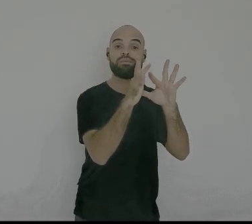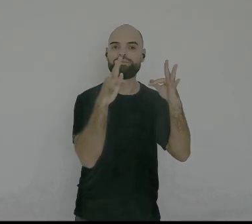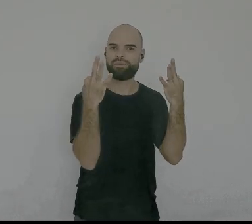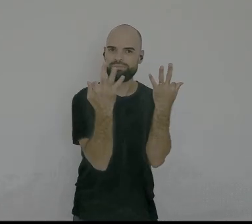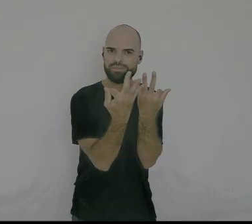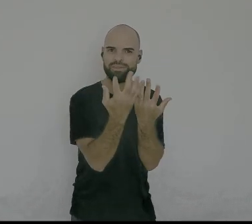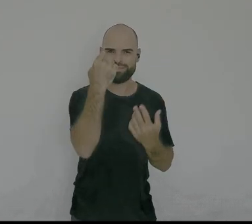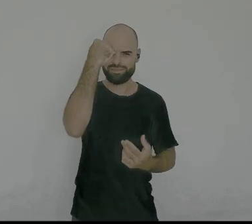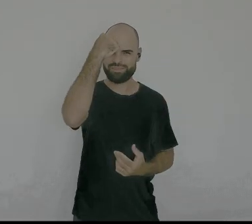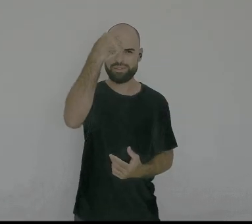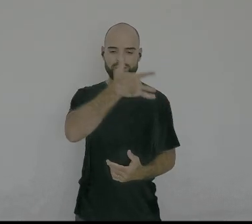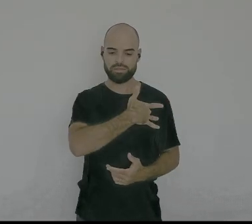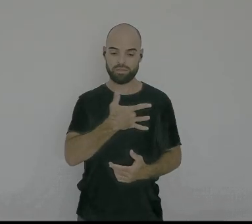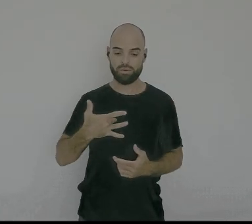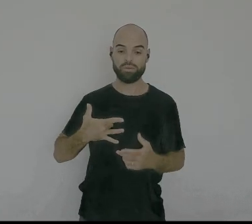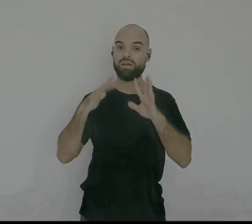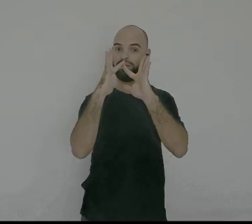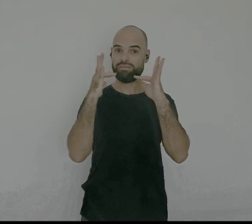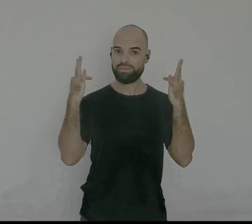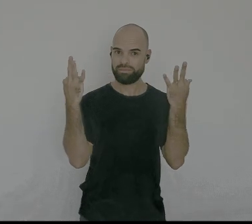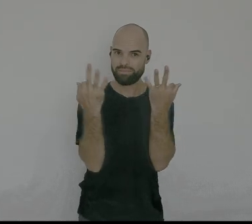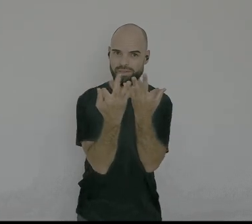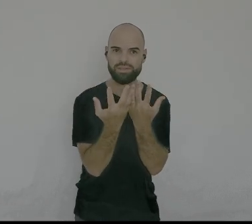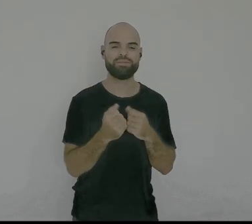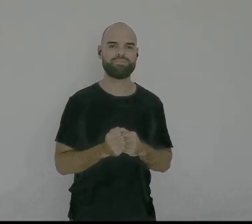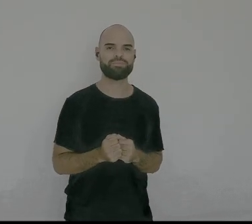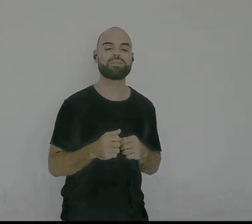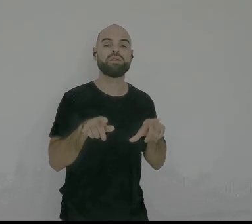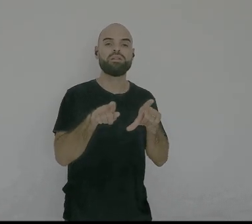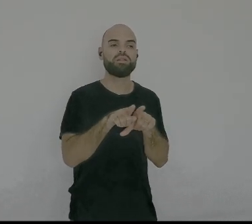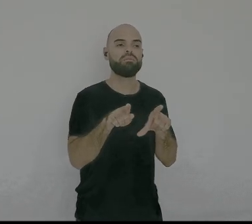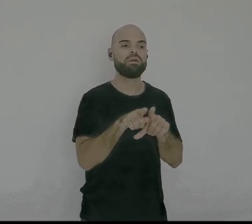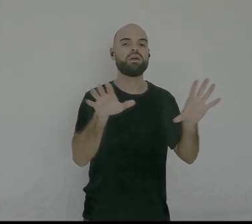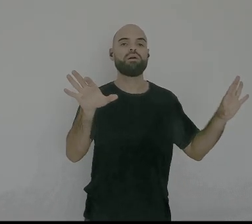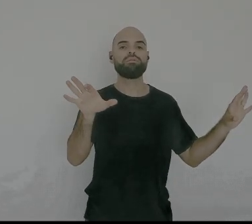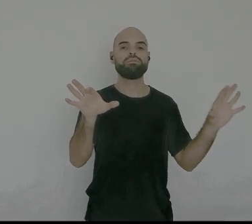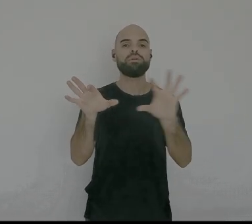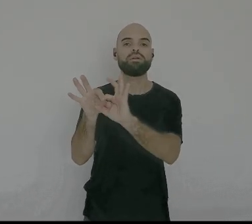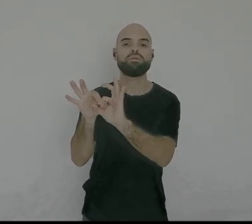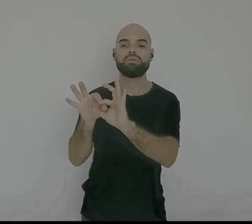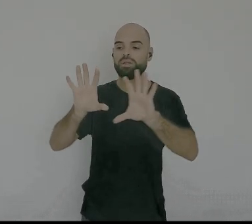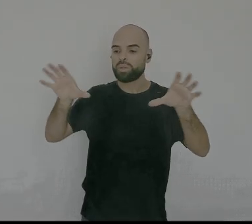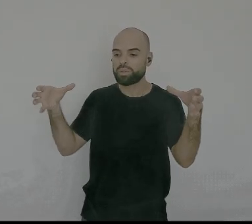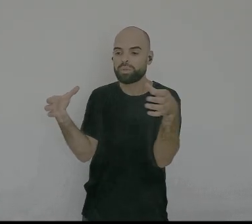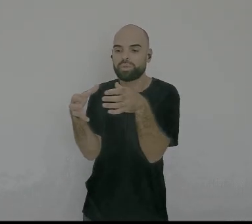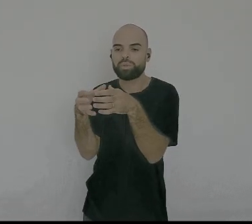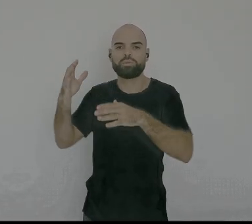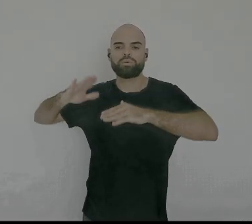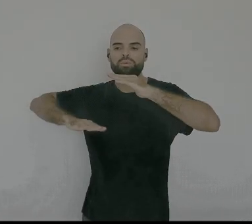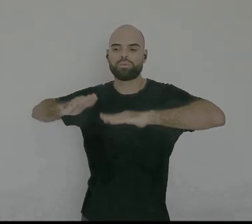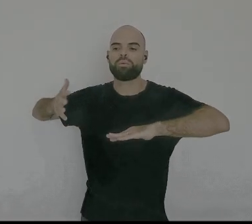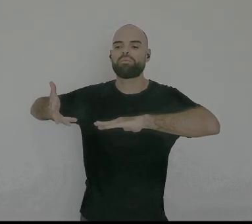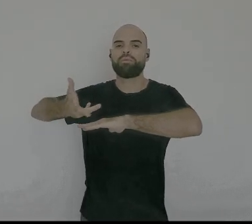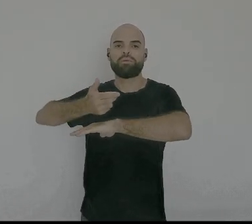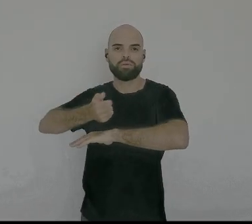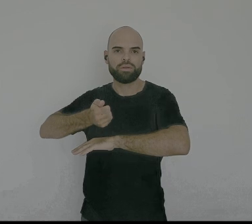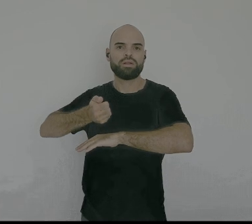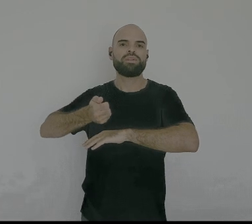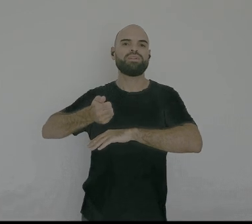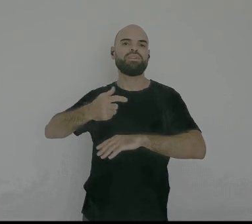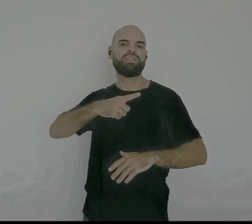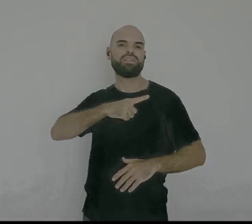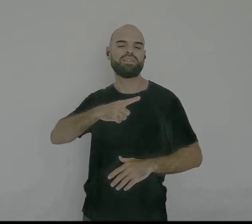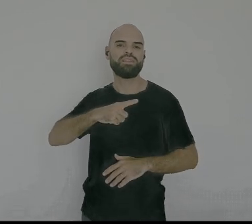nós falamos em saúde da família. É uma população cadastrada e vinculada a uma equipe de atenção primária